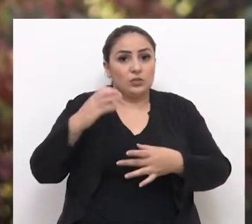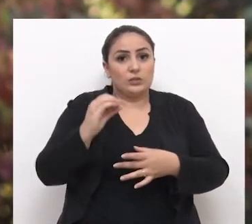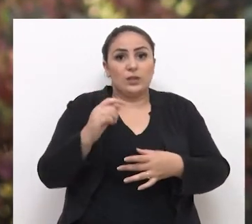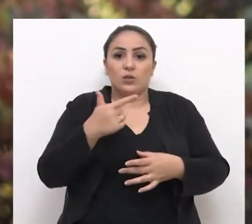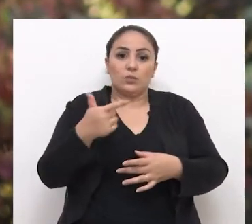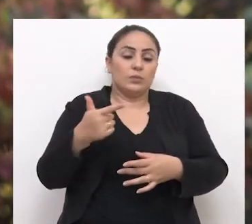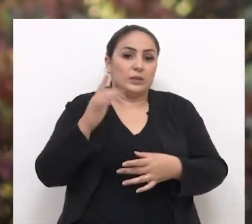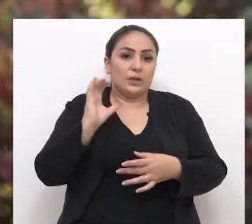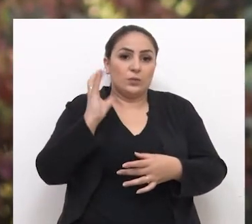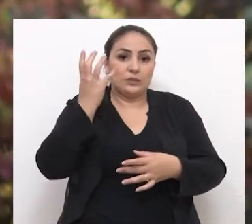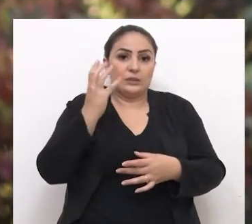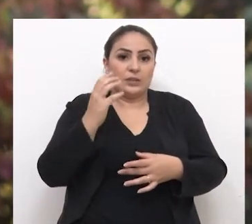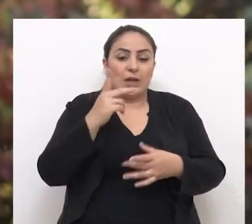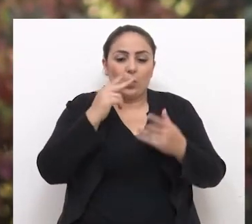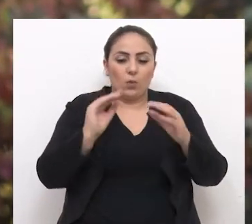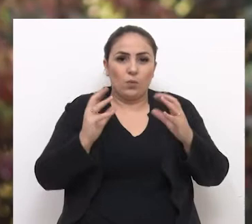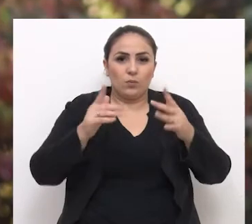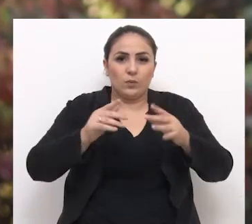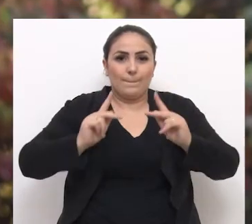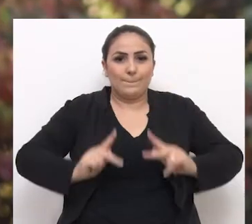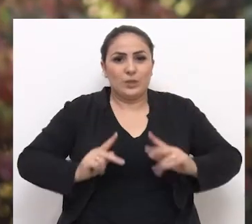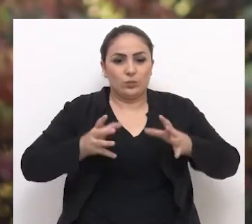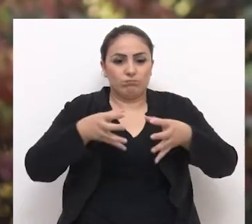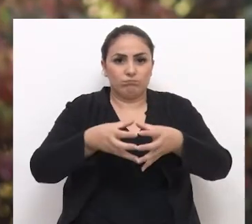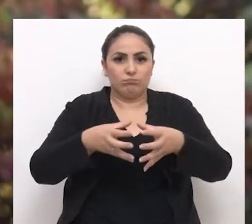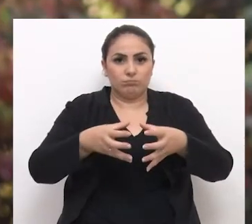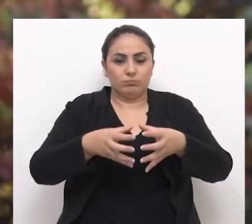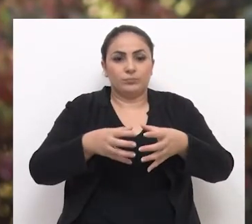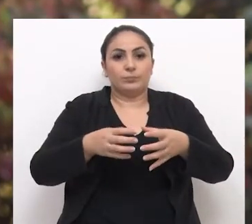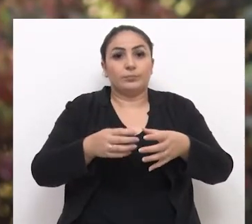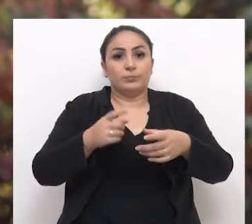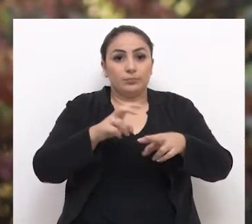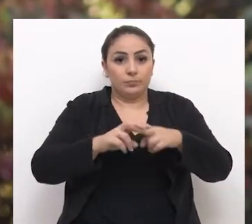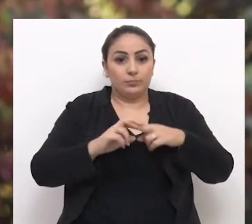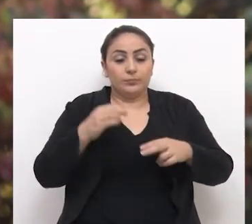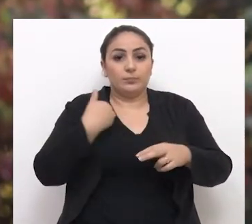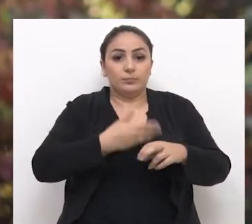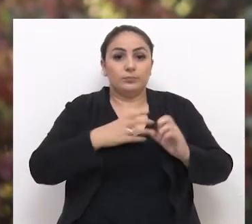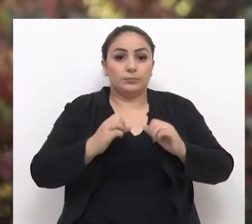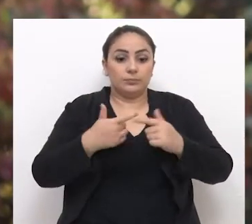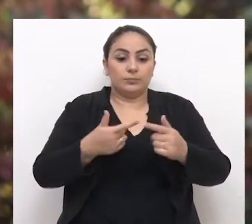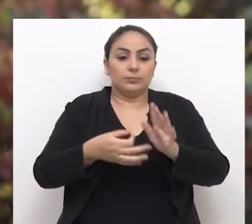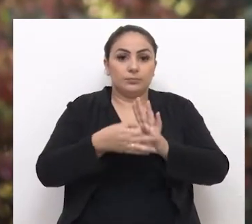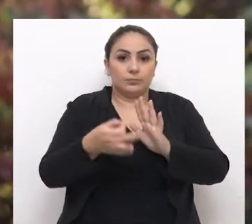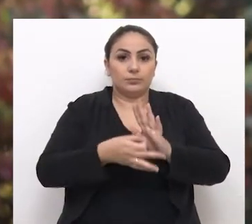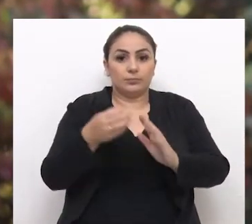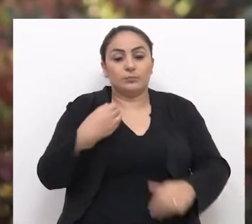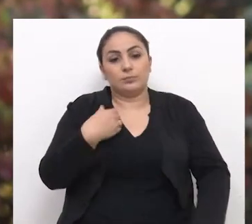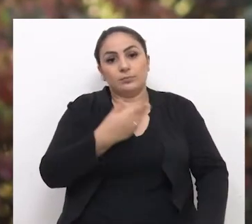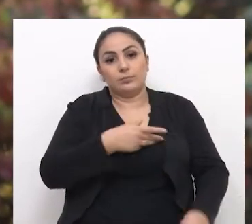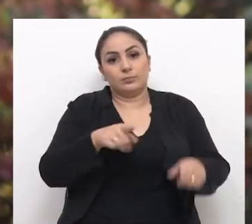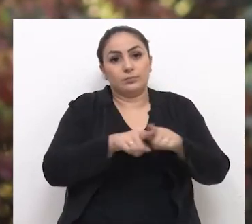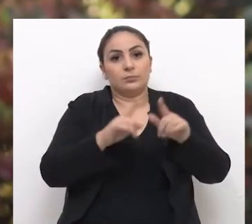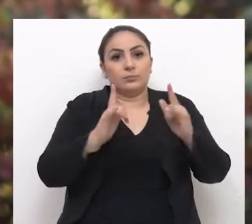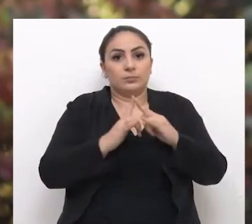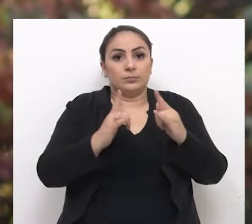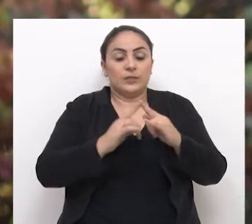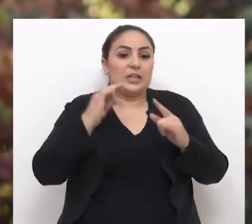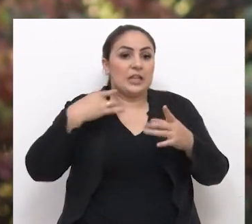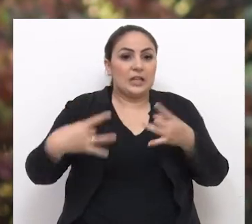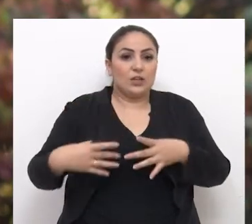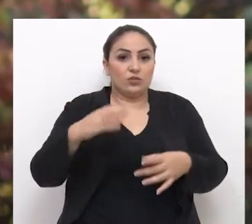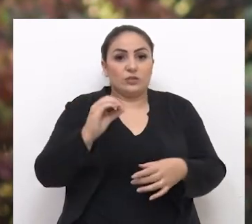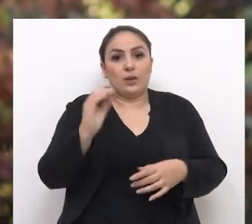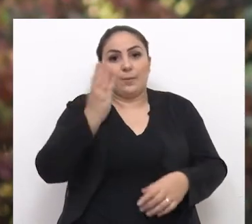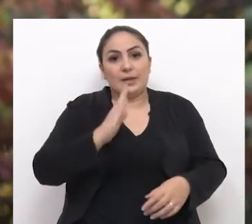Zero elas não vão ocorrer de forma que gere aglomeração de pessoas. Então, as nossas ações elas são indicadas tanto por nós como pelo Instituto